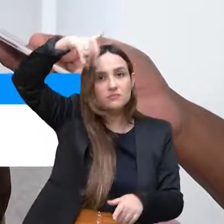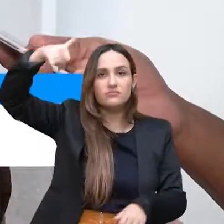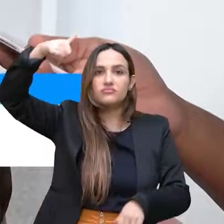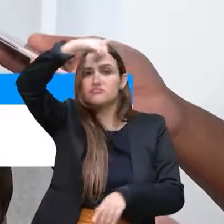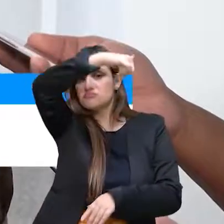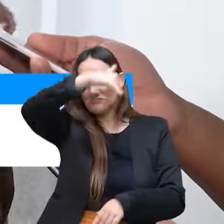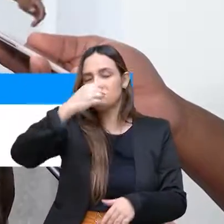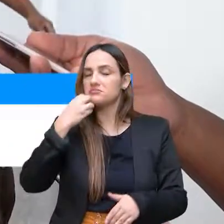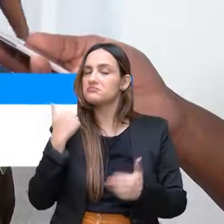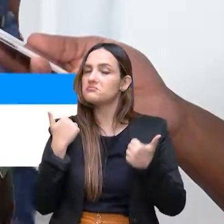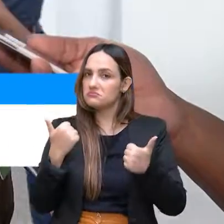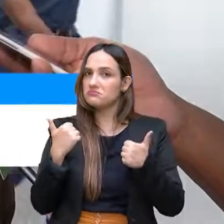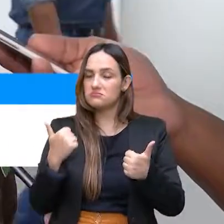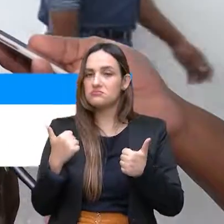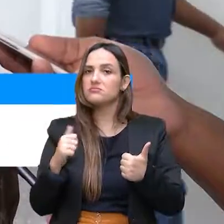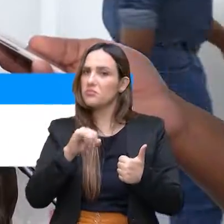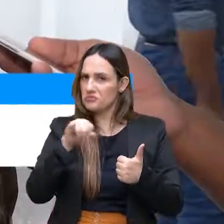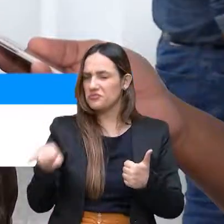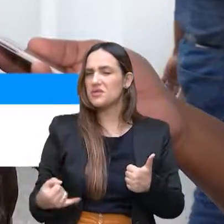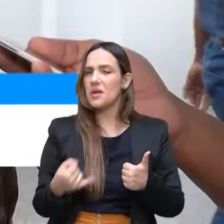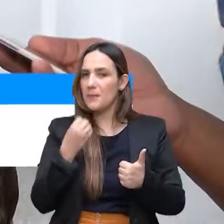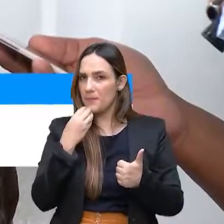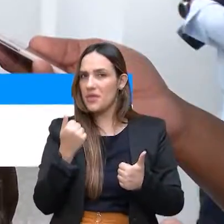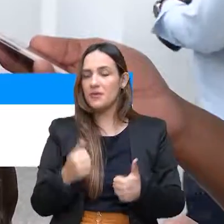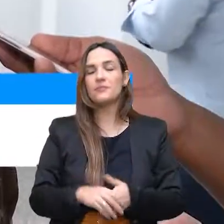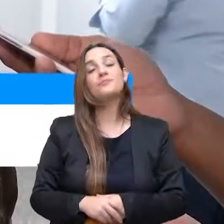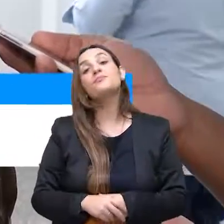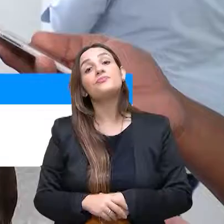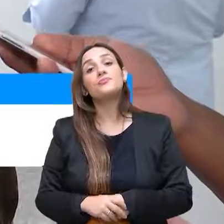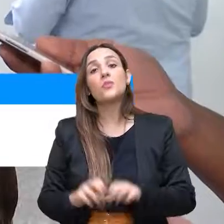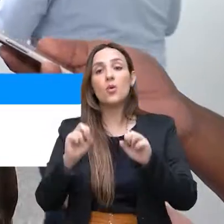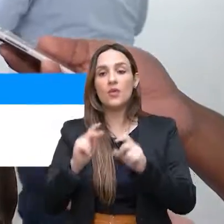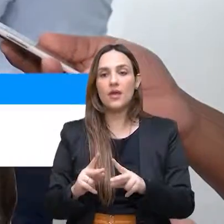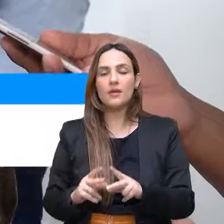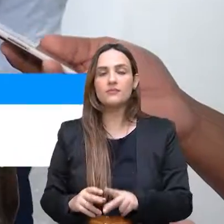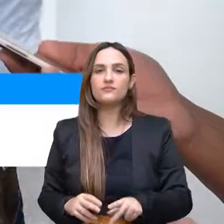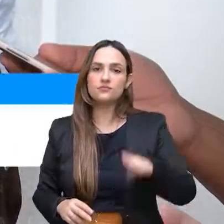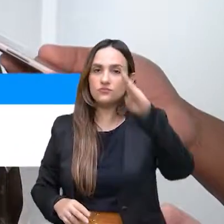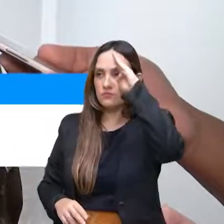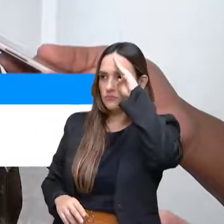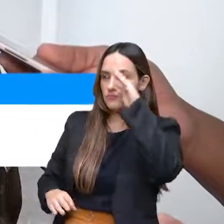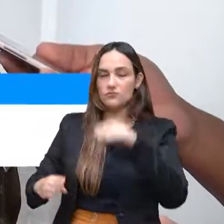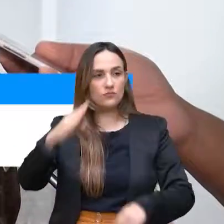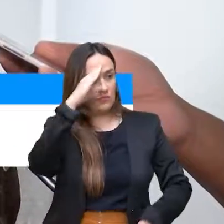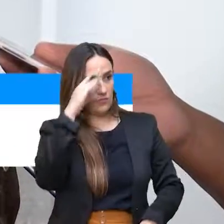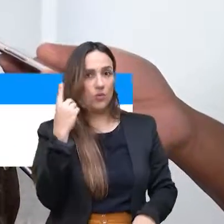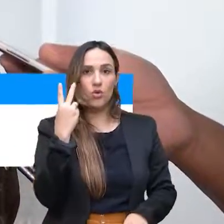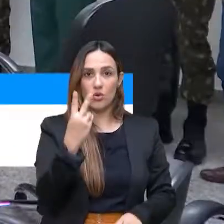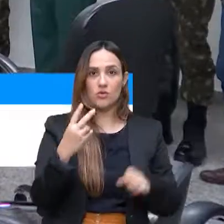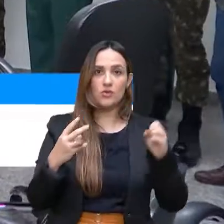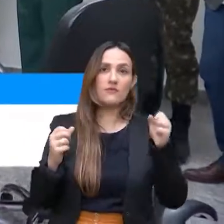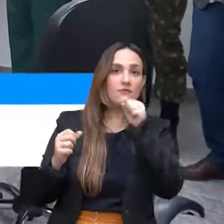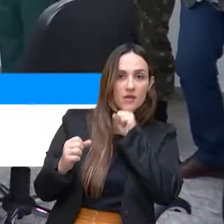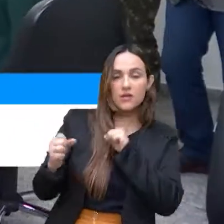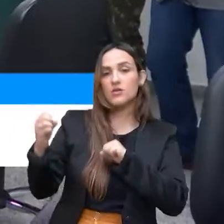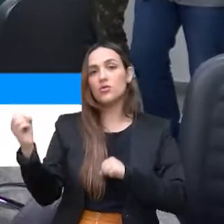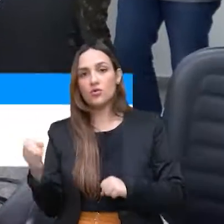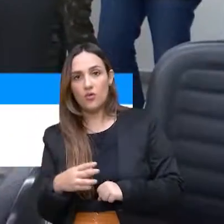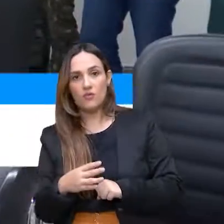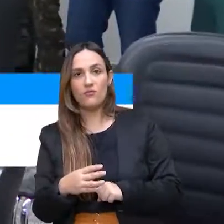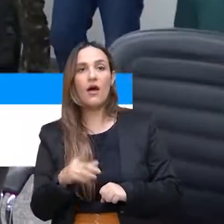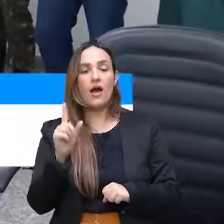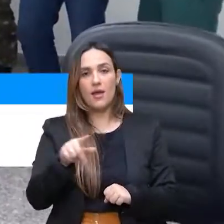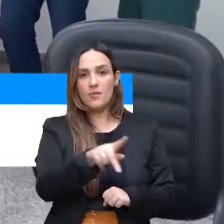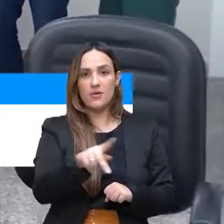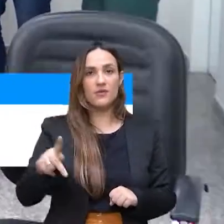controle do espaço aéreo, enfim, uma série de coisas. Foram 2 anos bastante proveitosos. No final do encontro,